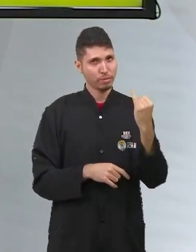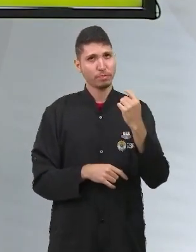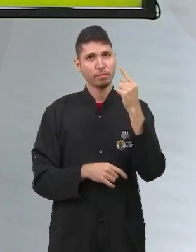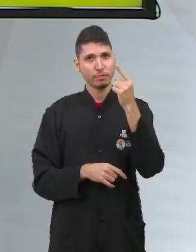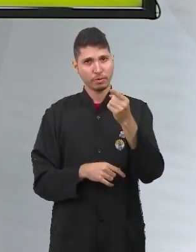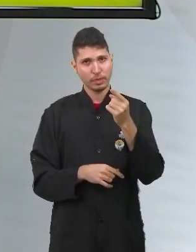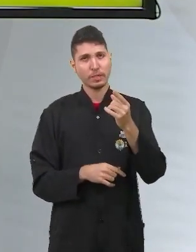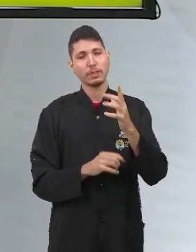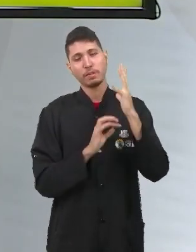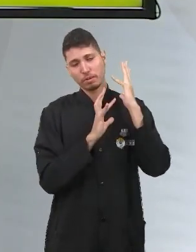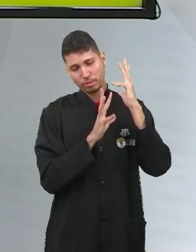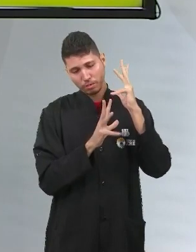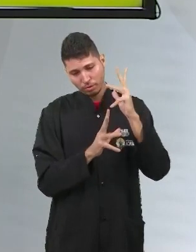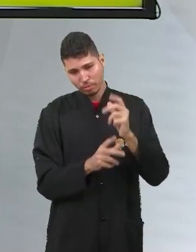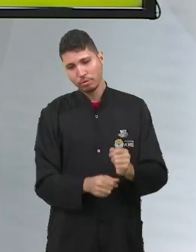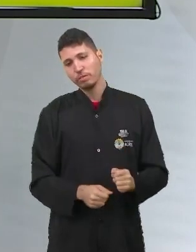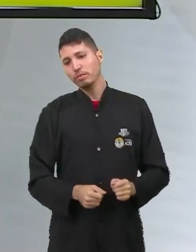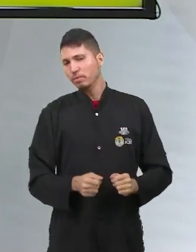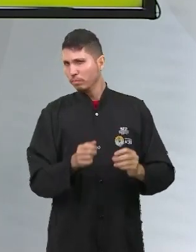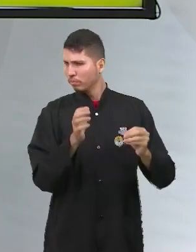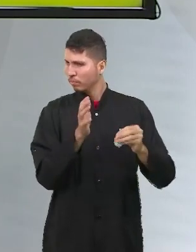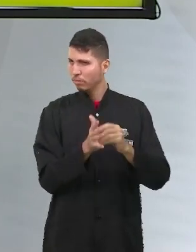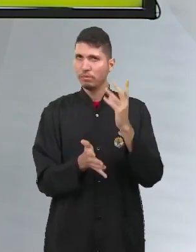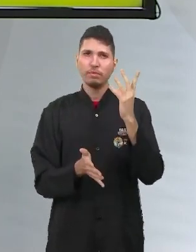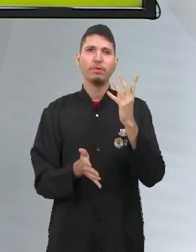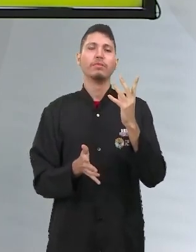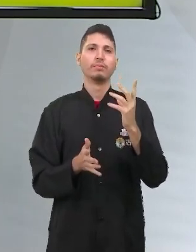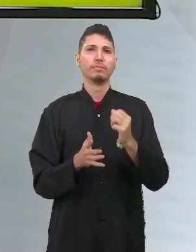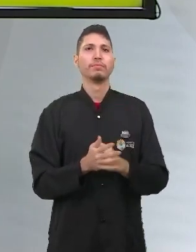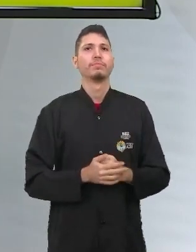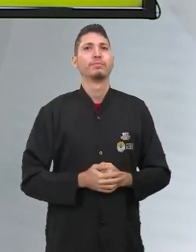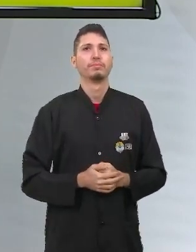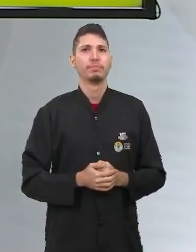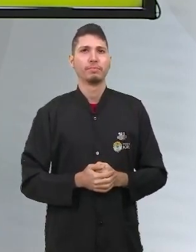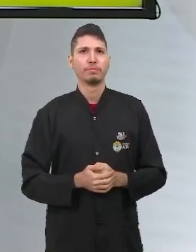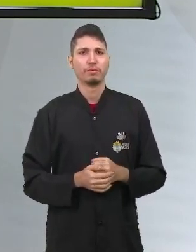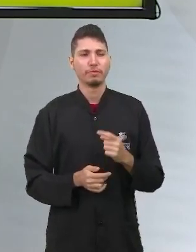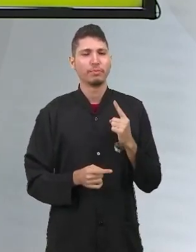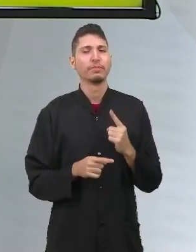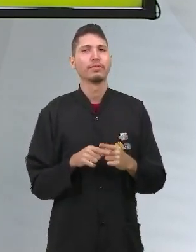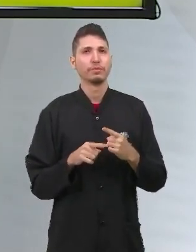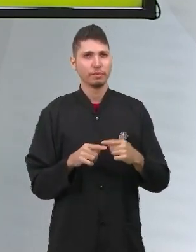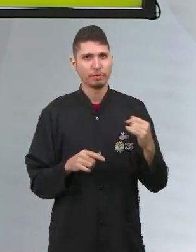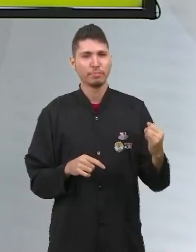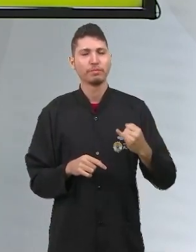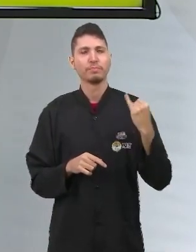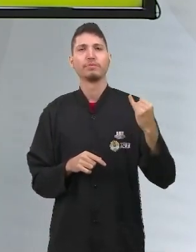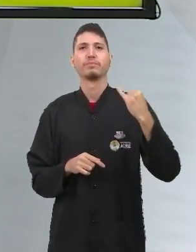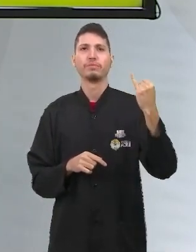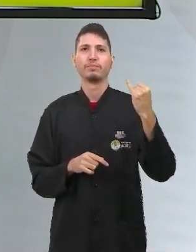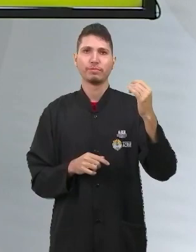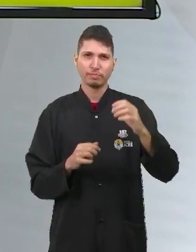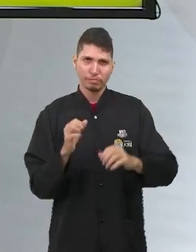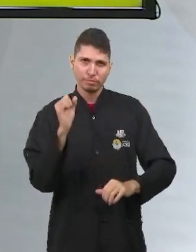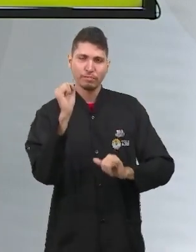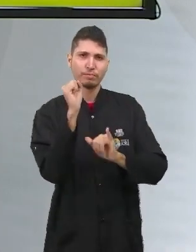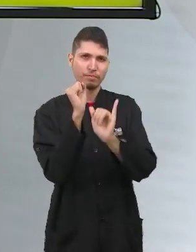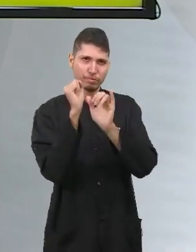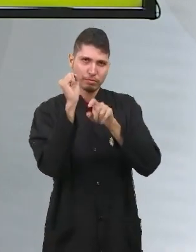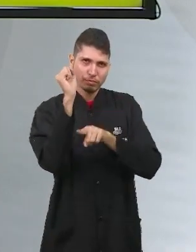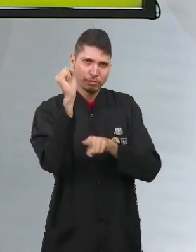várias vezes, tá bom? Passa no papel, verifica direitinho o comportamento, porque ela vai dar conta de todos os gráficos de função polinomial do segundo